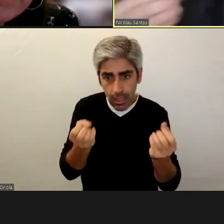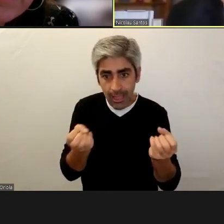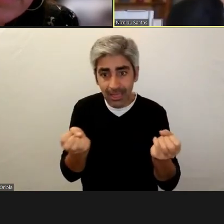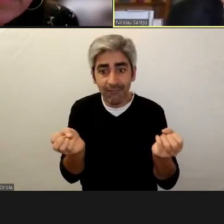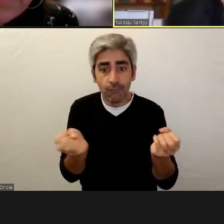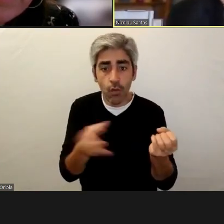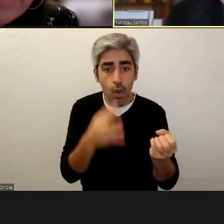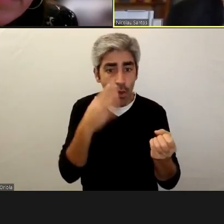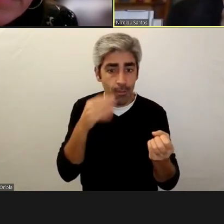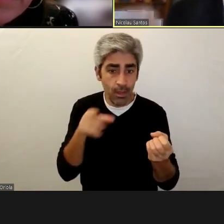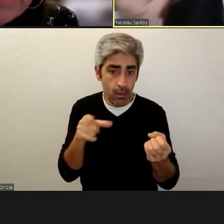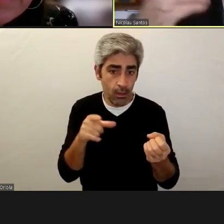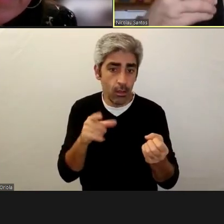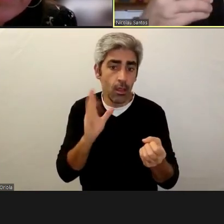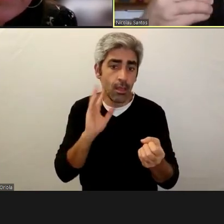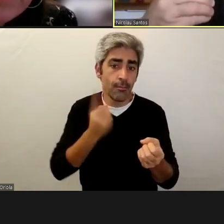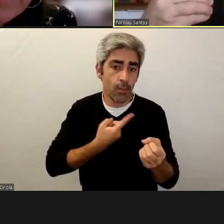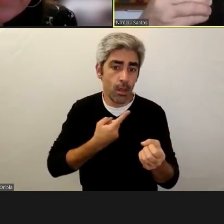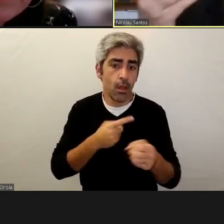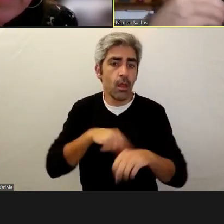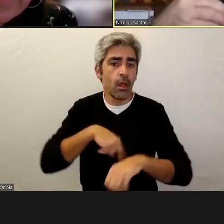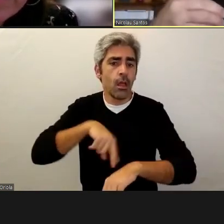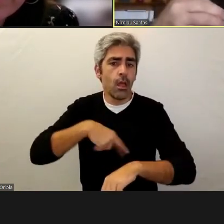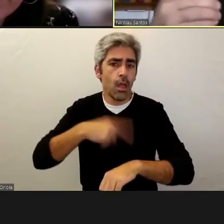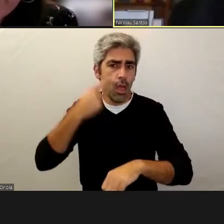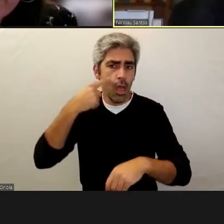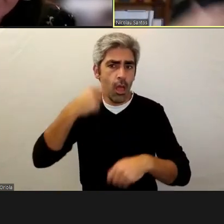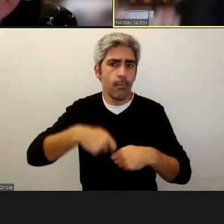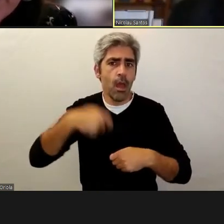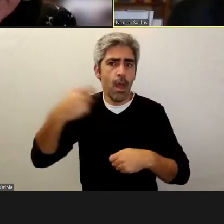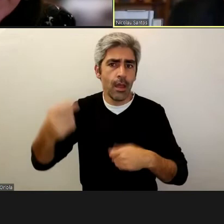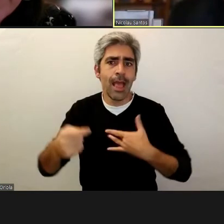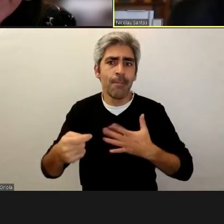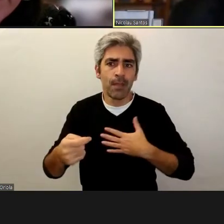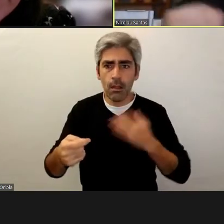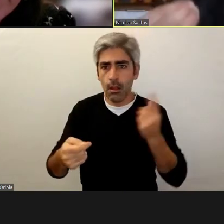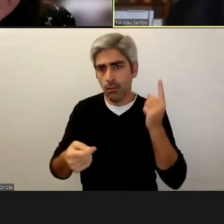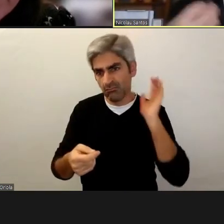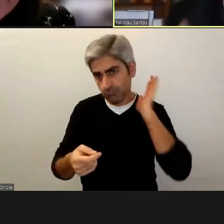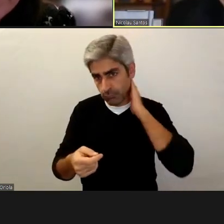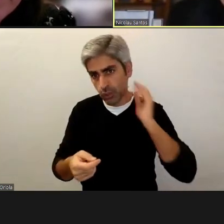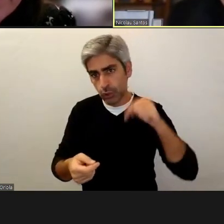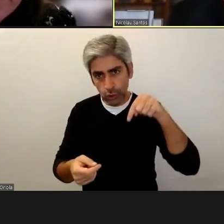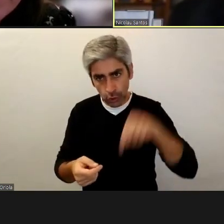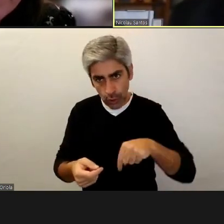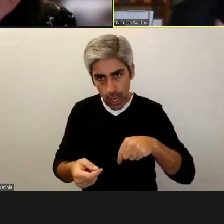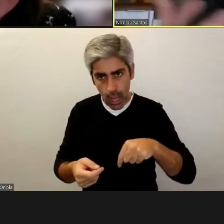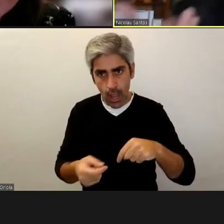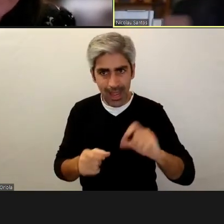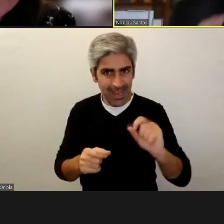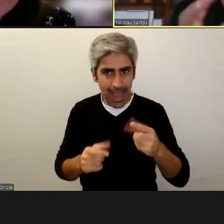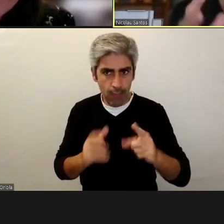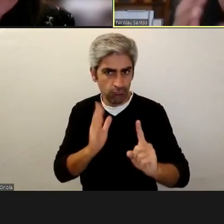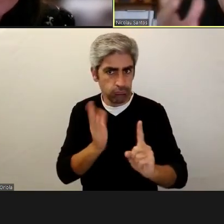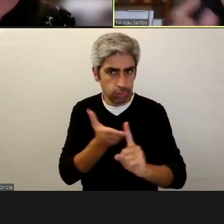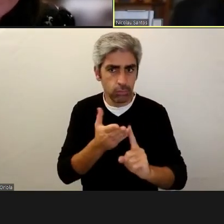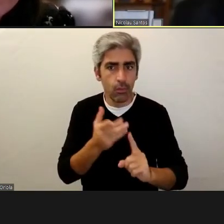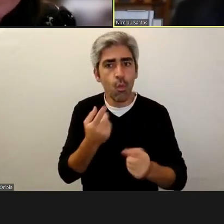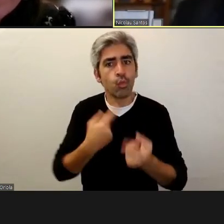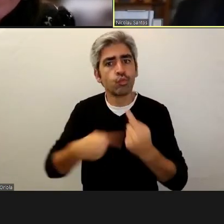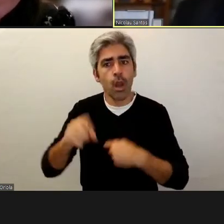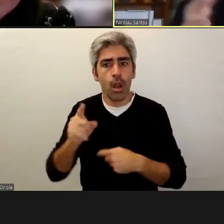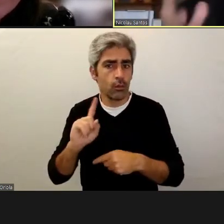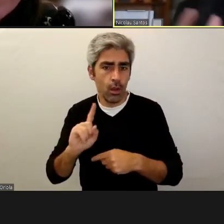aquilo que está obrigado demora muito mais tempo do que a empresa, e a empresa é muito sancionada muito mais rapidamente. Eu perguntava-lhe se